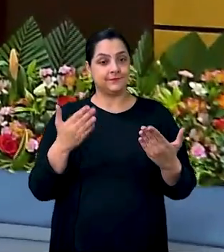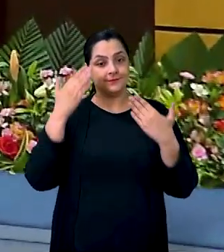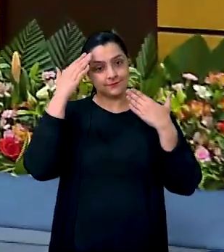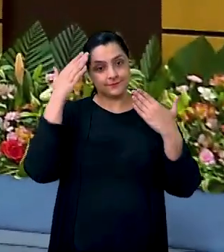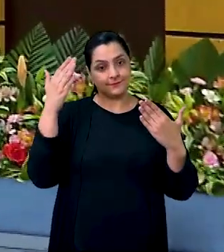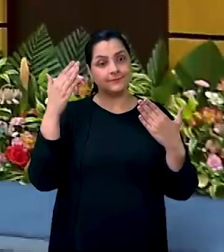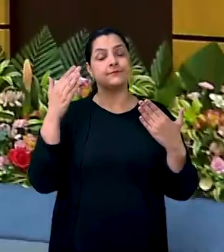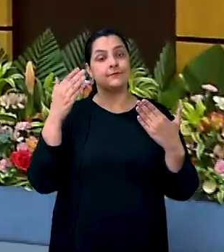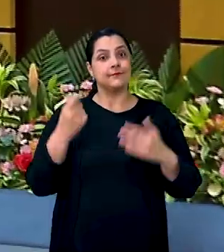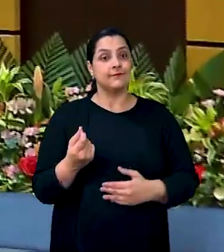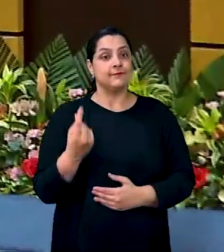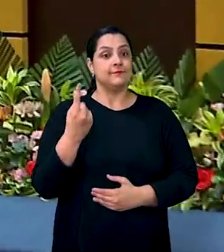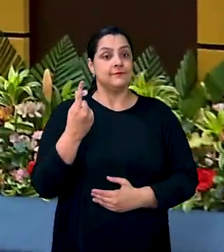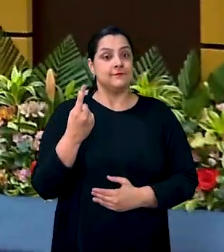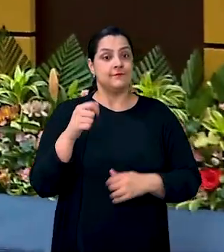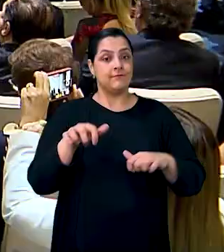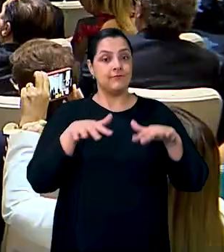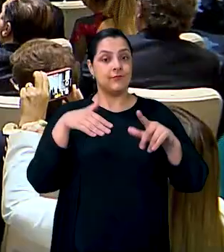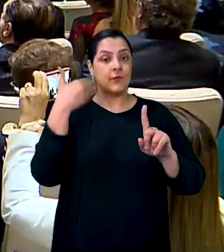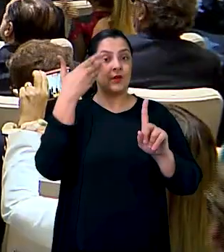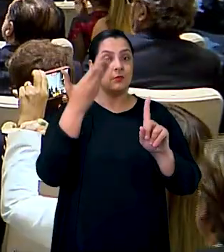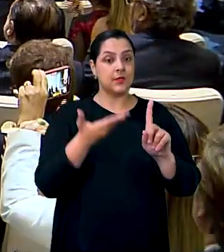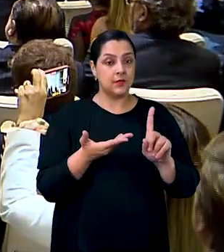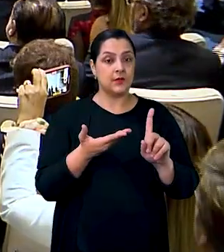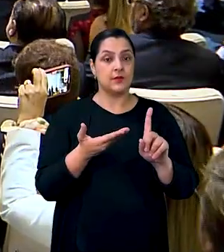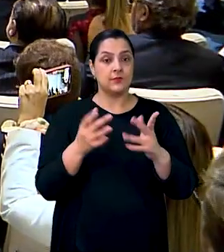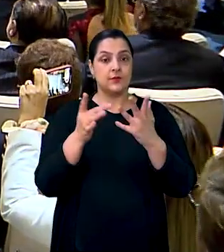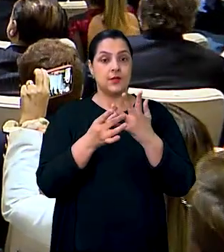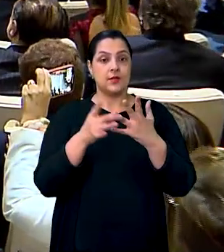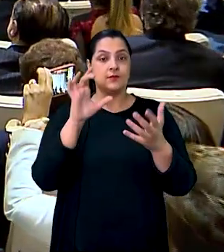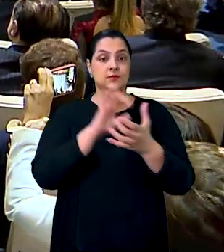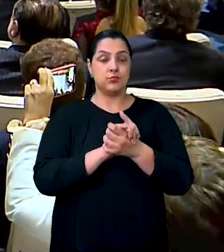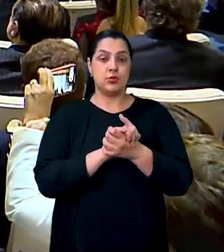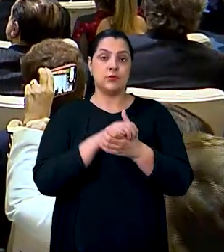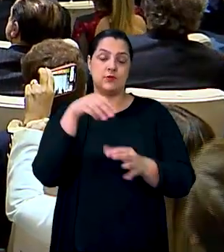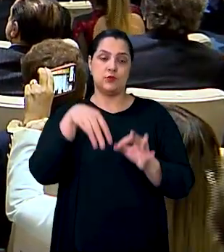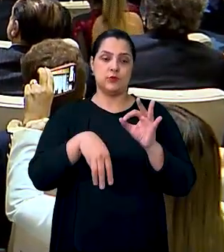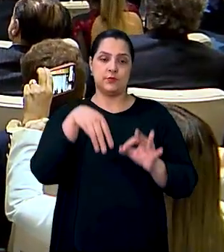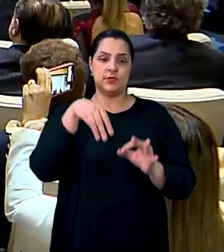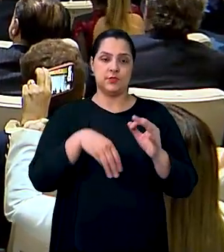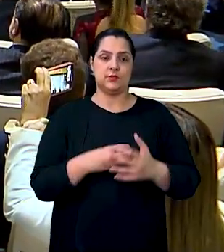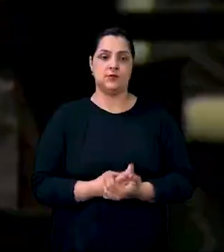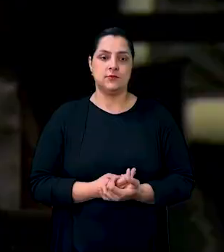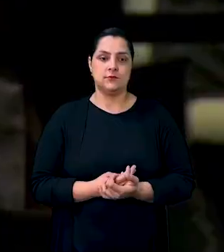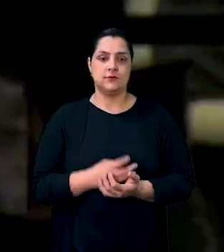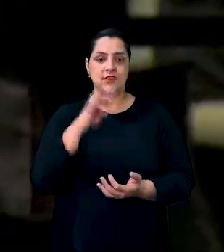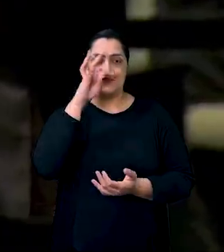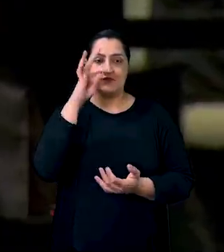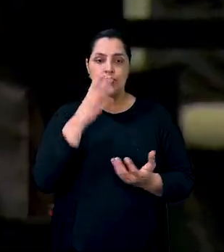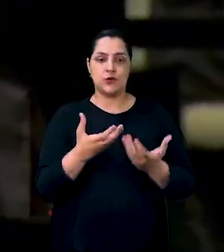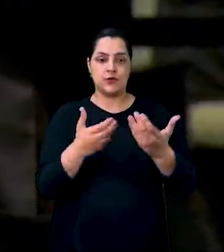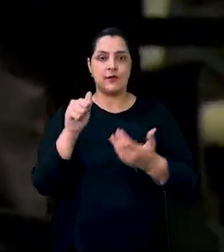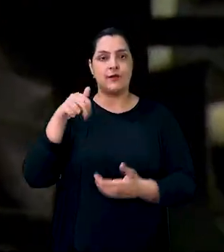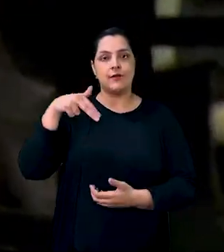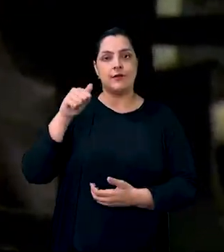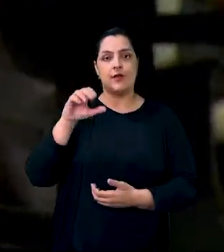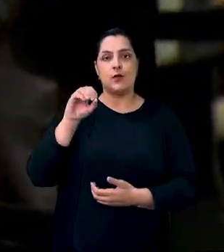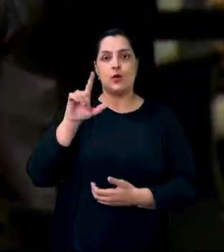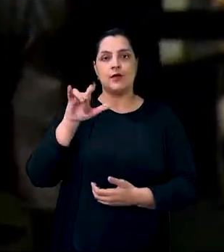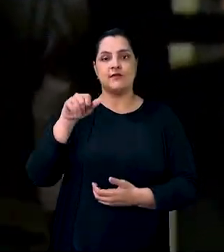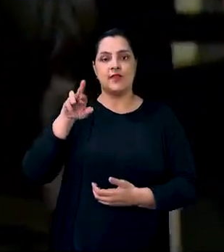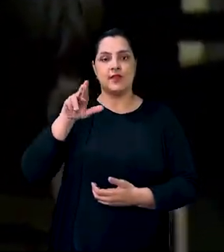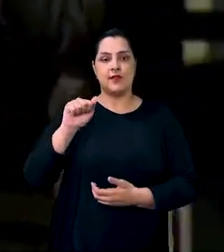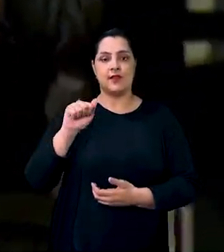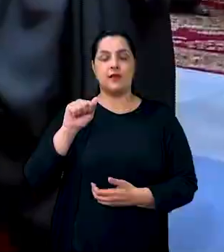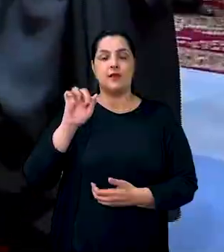contou com um agraciamento inédito, uma homenagem às esposas dos ministros. Receberam flores Ana de